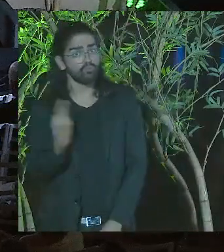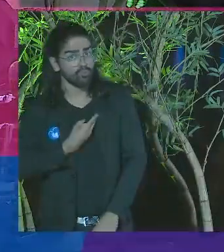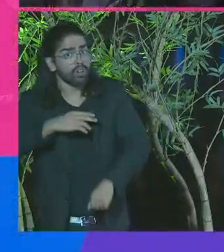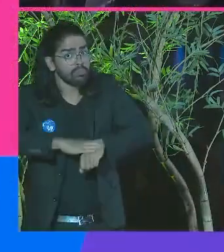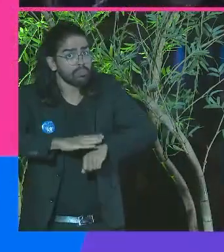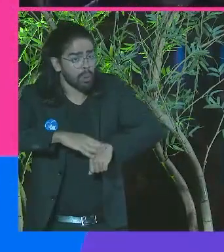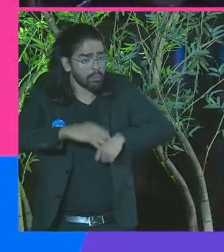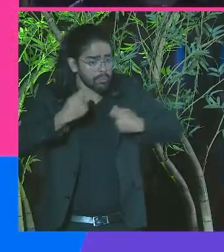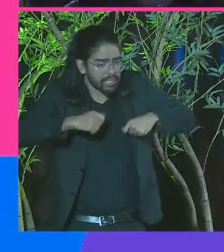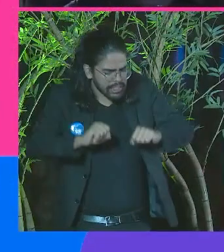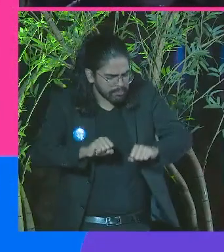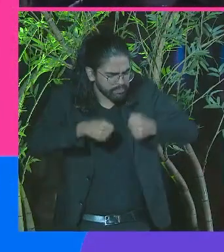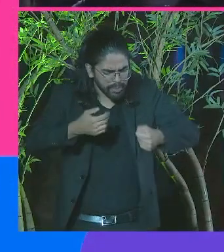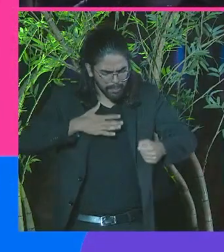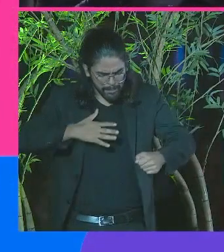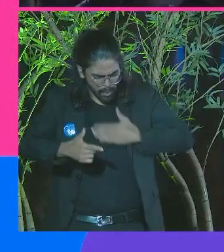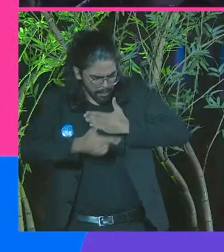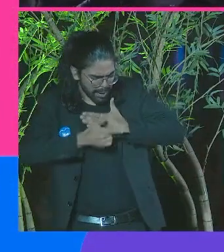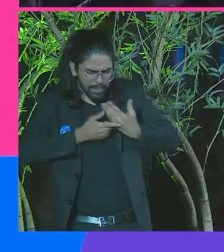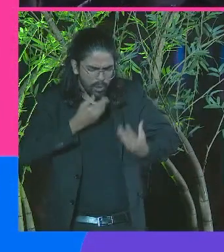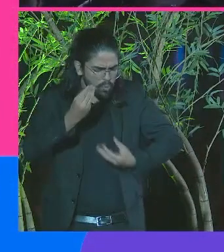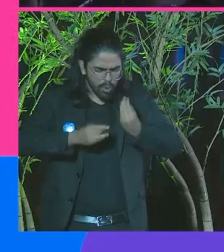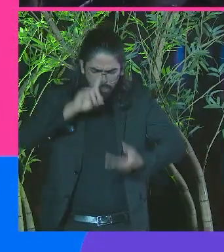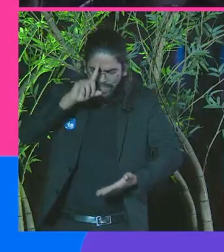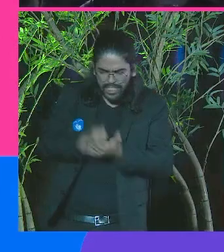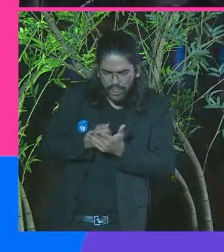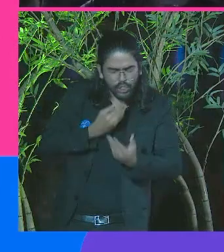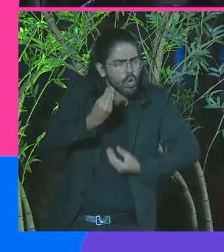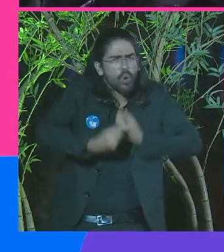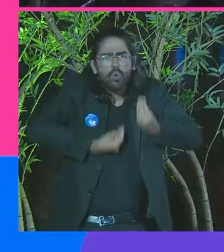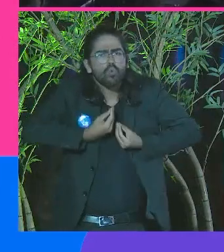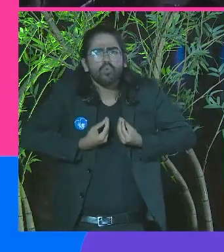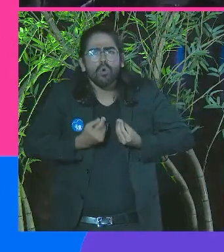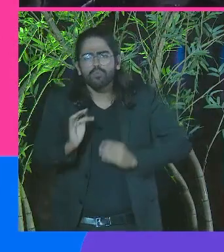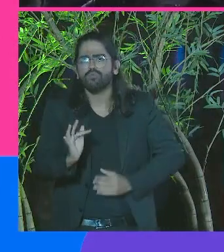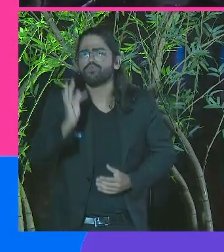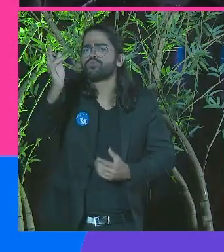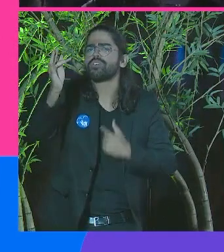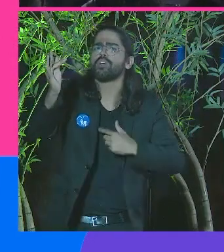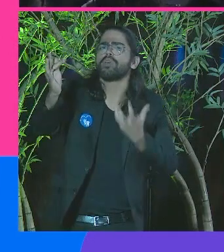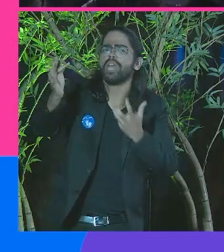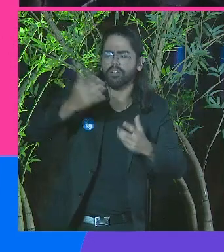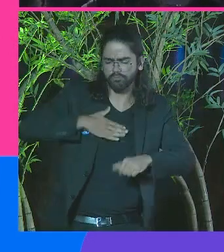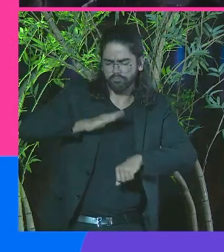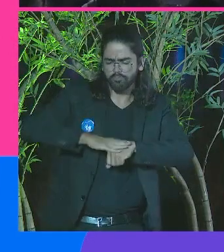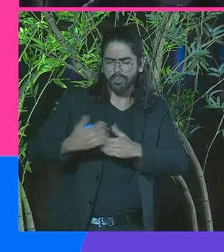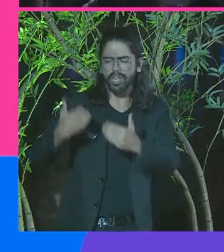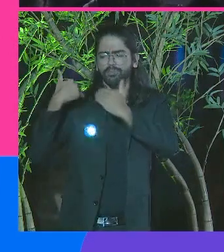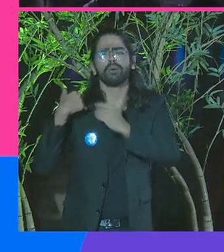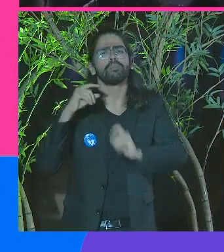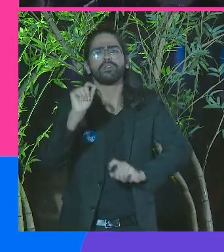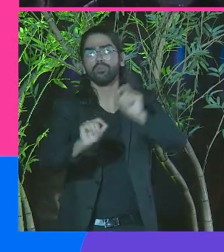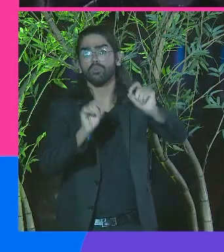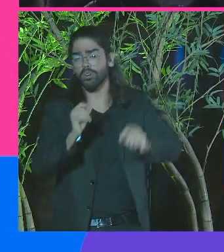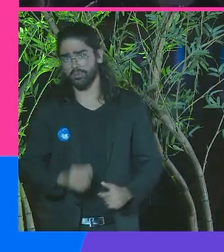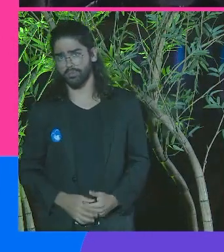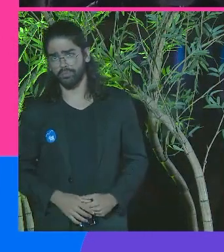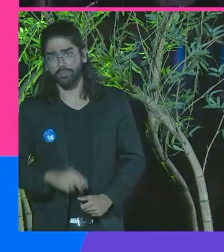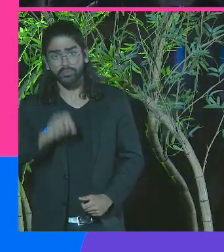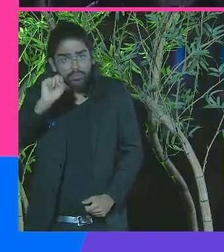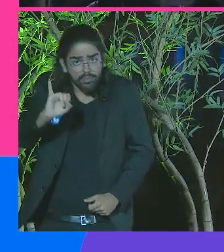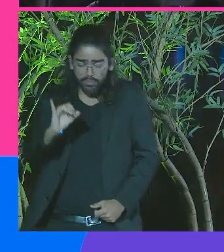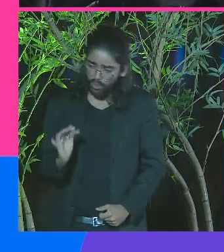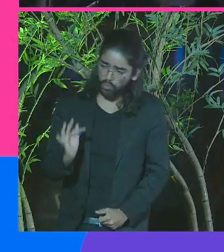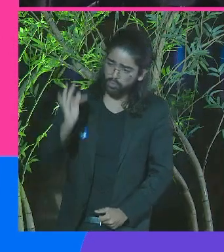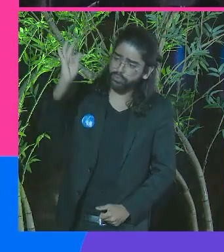refletir qual que é o nosso papel na decisão que a gente toma sobre o tipo de futuro que a gente está criando. Porque se o futuro que a gente está criando